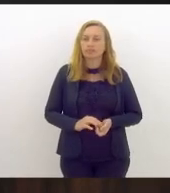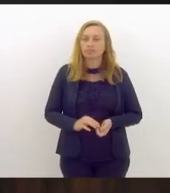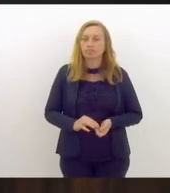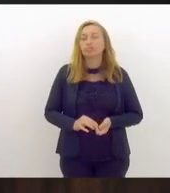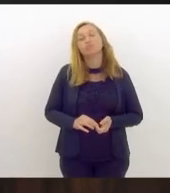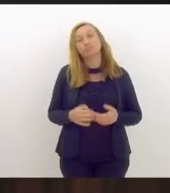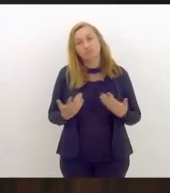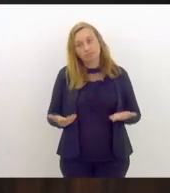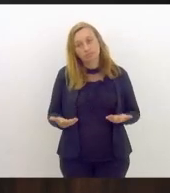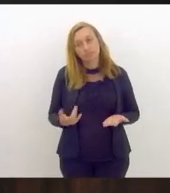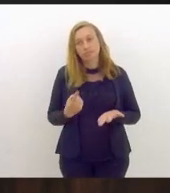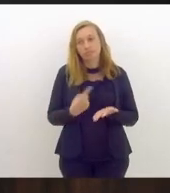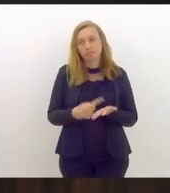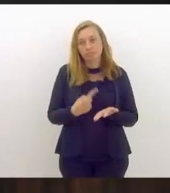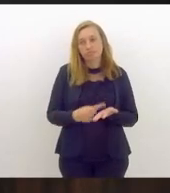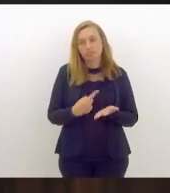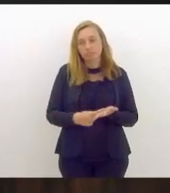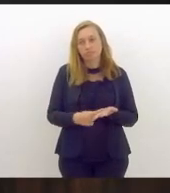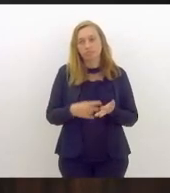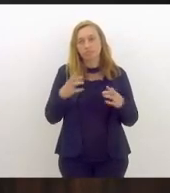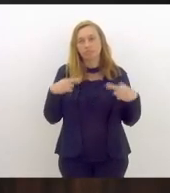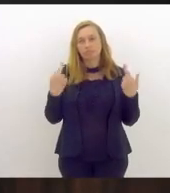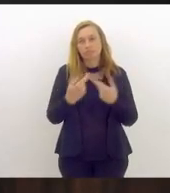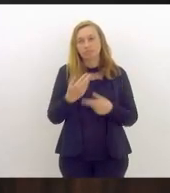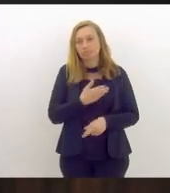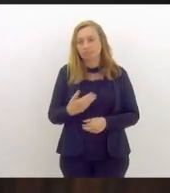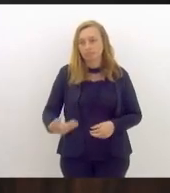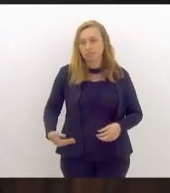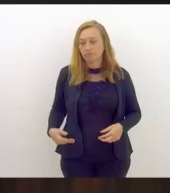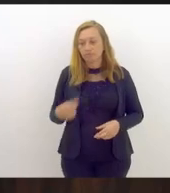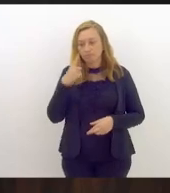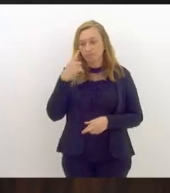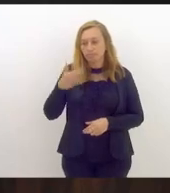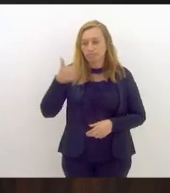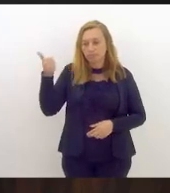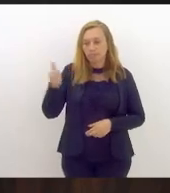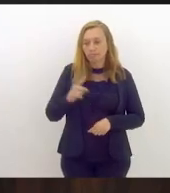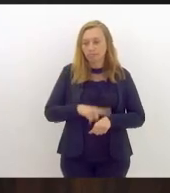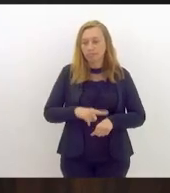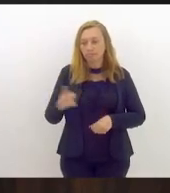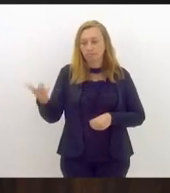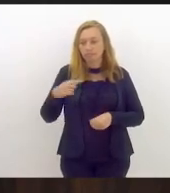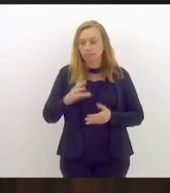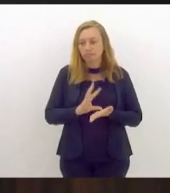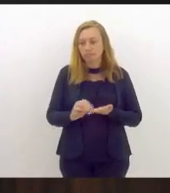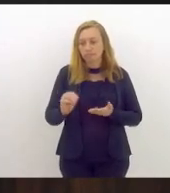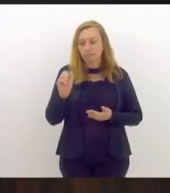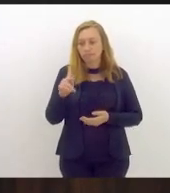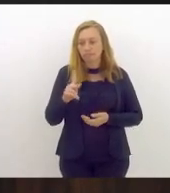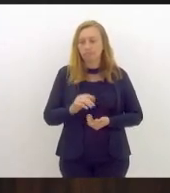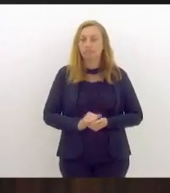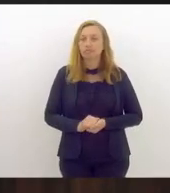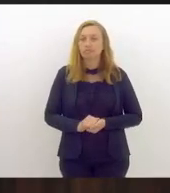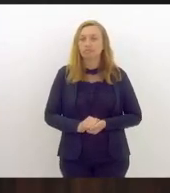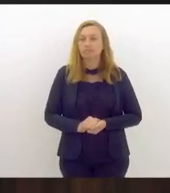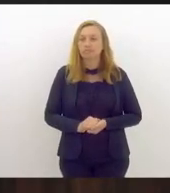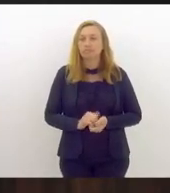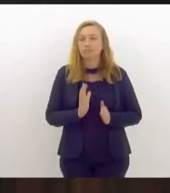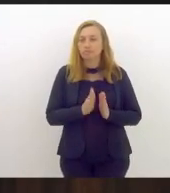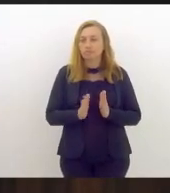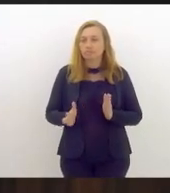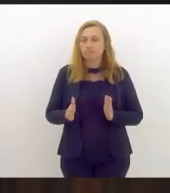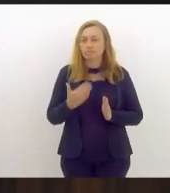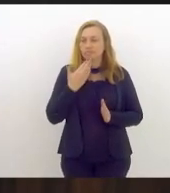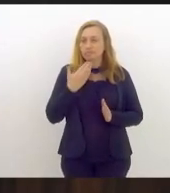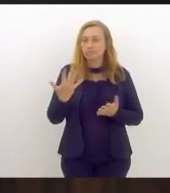Então, vamos marcar uma audiência pública, e aí a gente vê o melhor momento de fazer a pauta, ok? Que teve uma questão de ordem pedindo